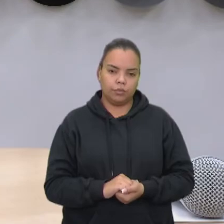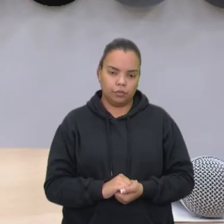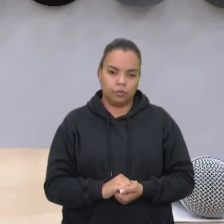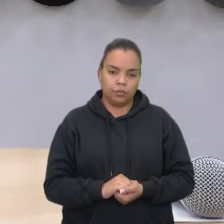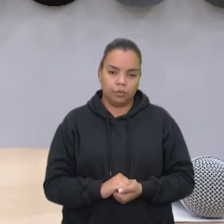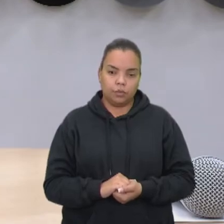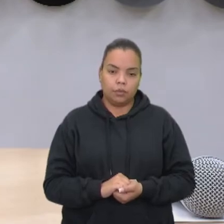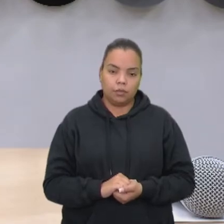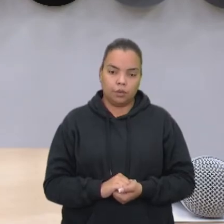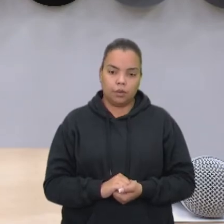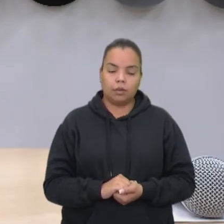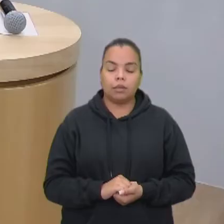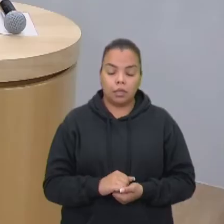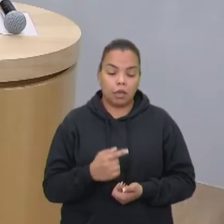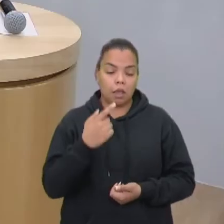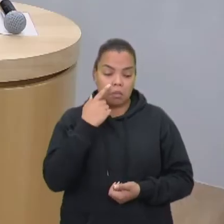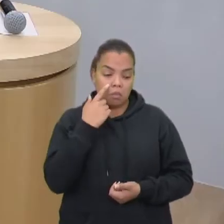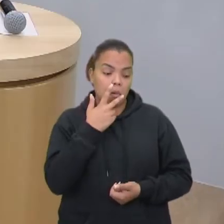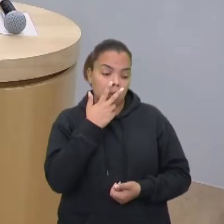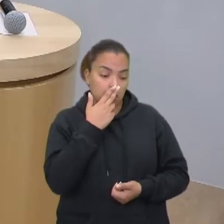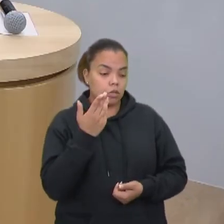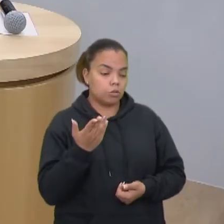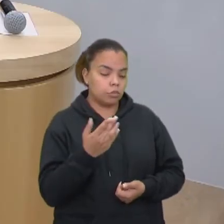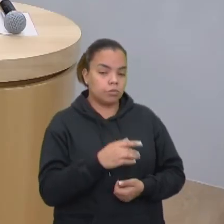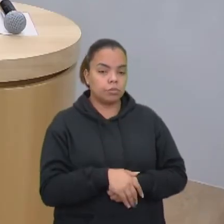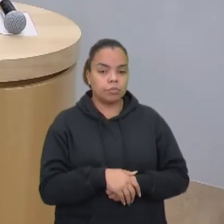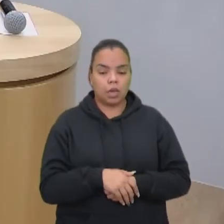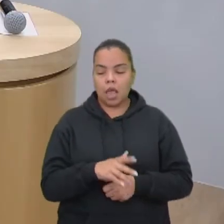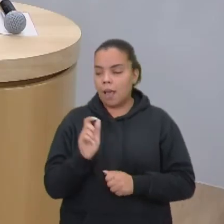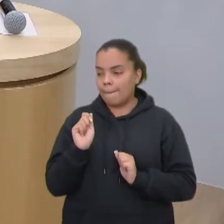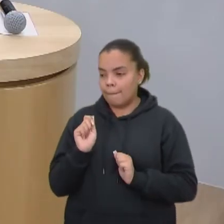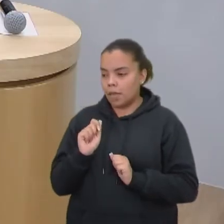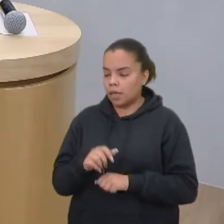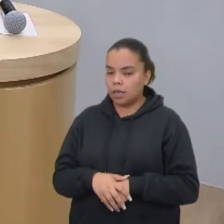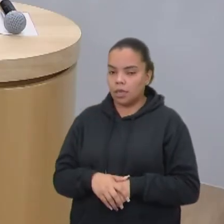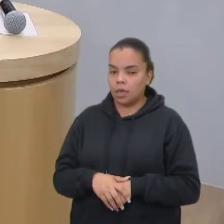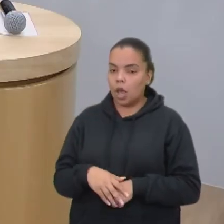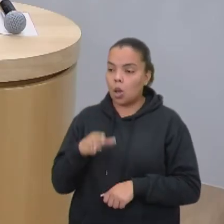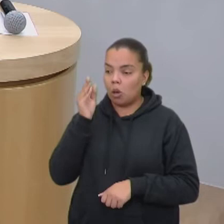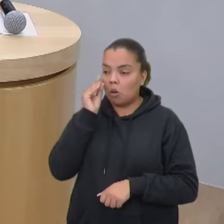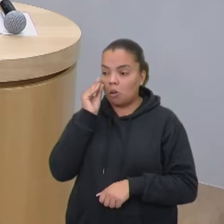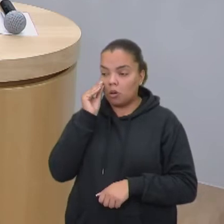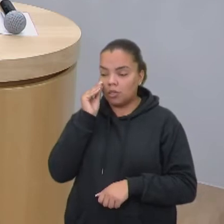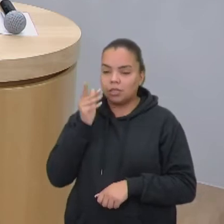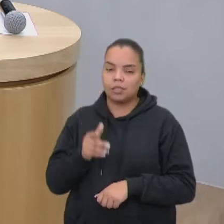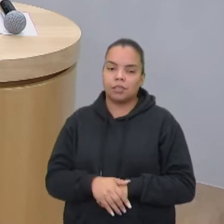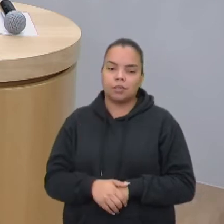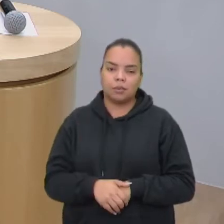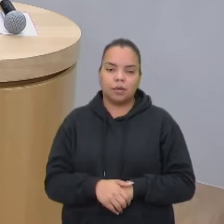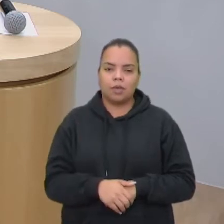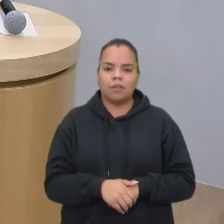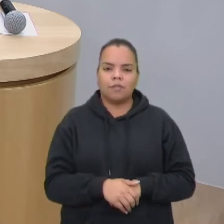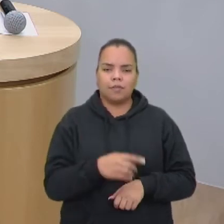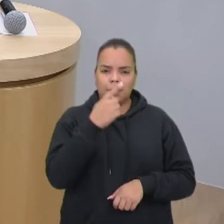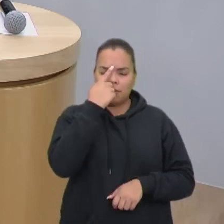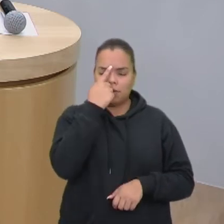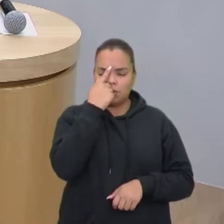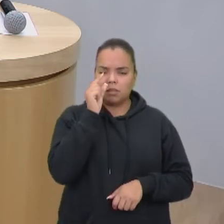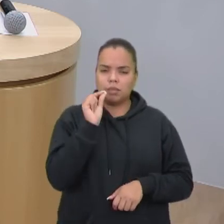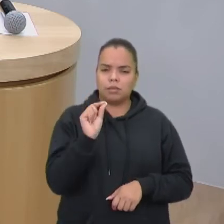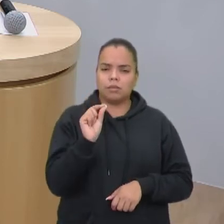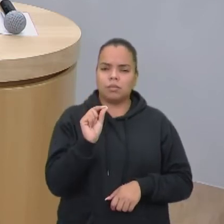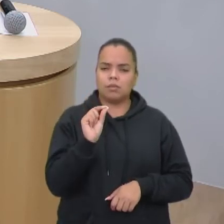E aí, Ilana, o que você achou? Eu Me amei. diz. Legal, né? Curiosíssima. E aí, quando estava passando, eu fiquei pensando